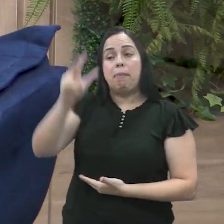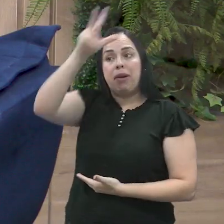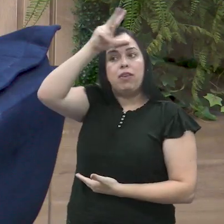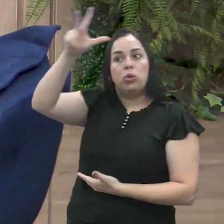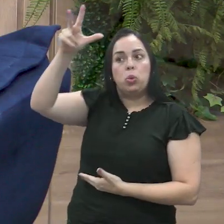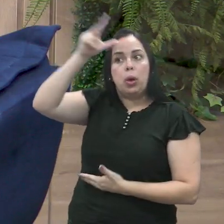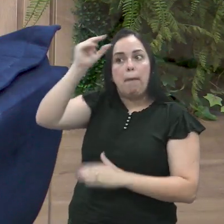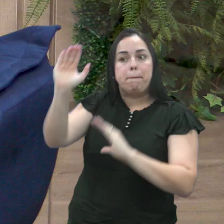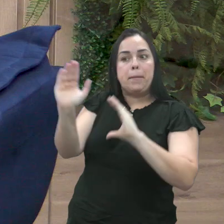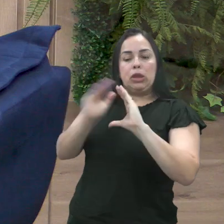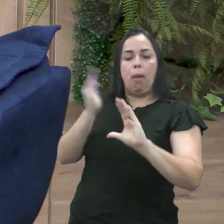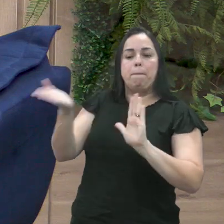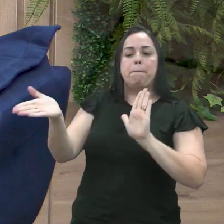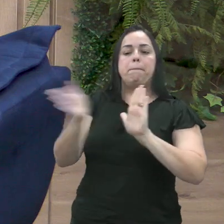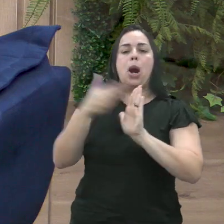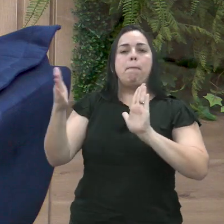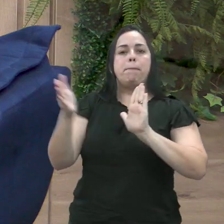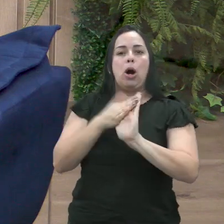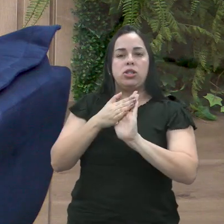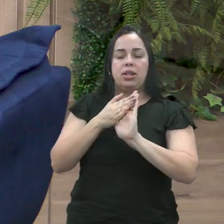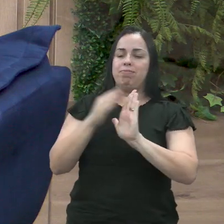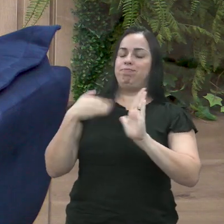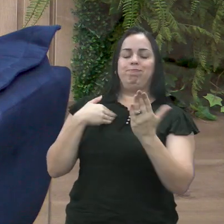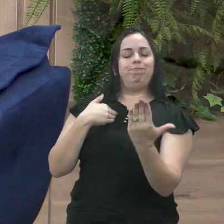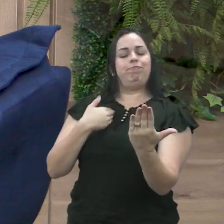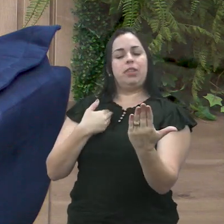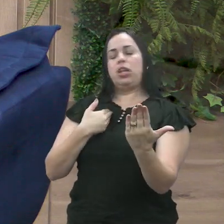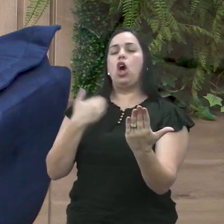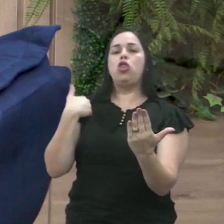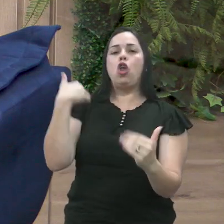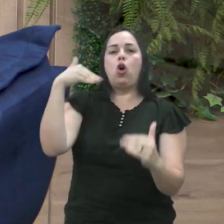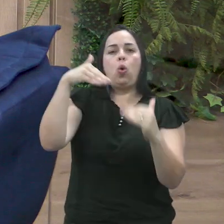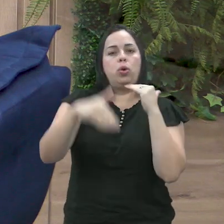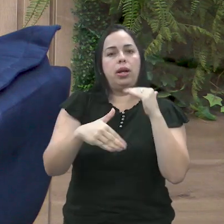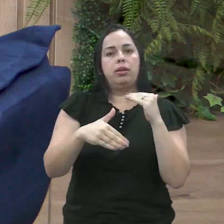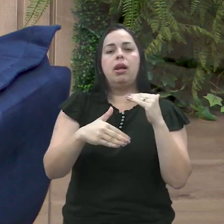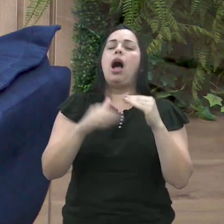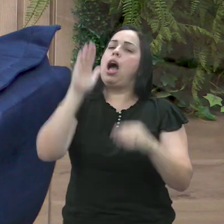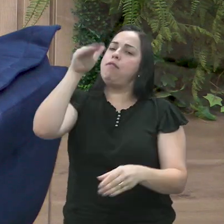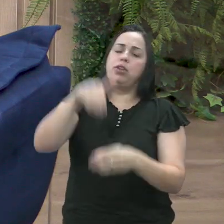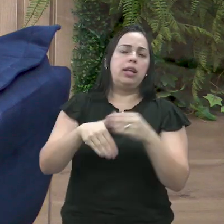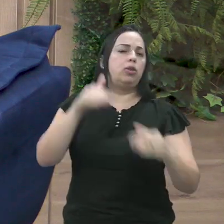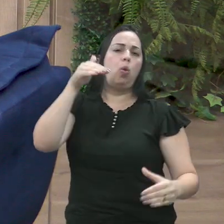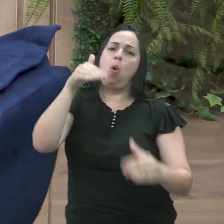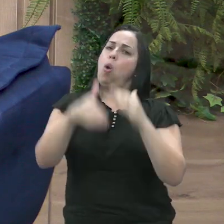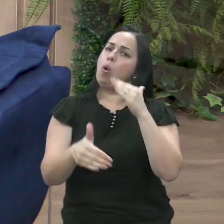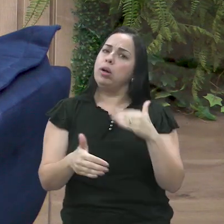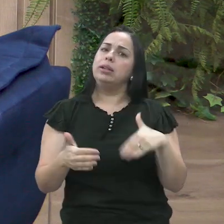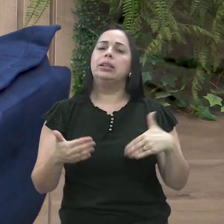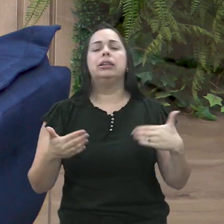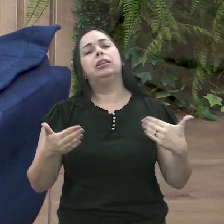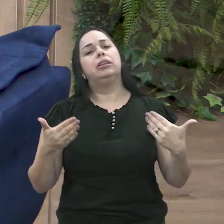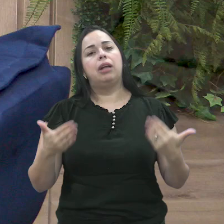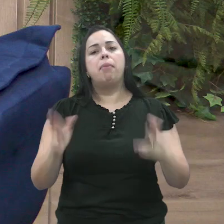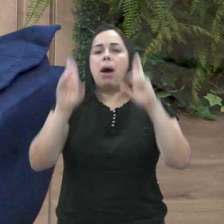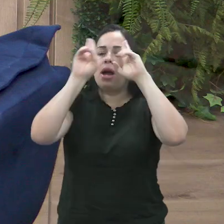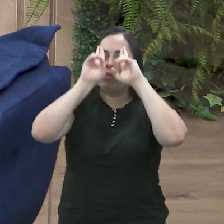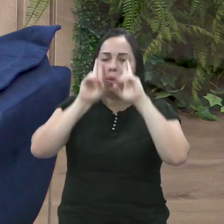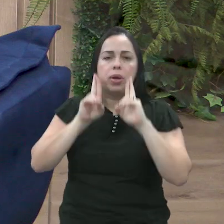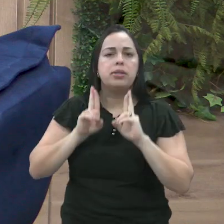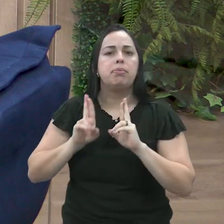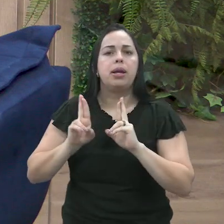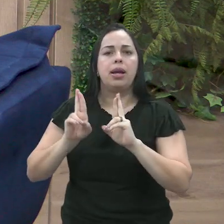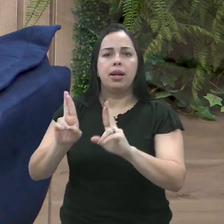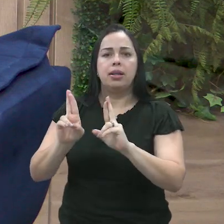prefeitura trouxe propostas que iam contra as nossas bandeiras, a gente se posicionou com coragem contra elas, né? Tenho